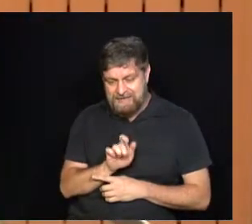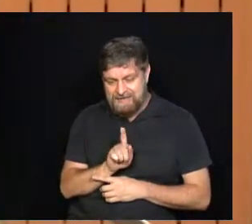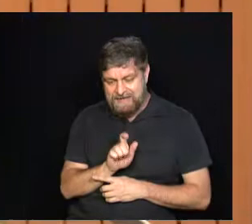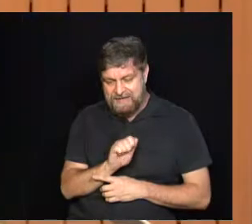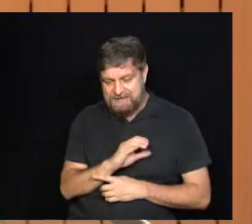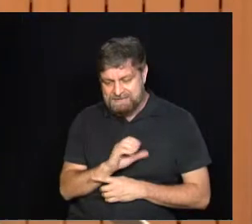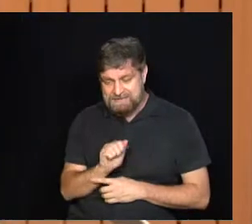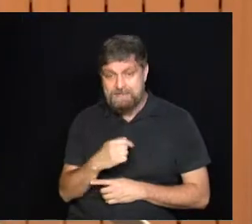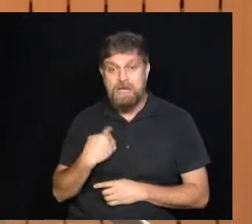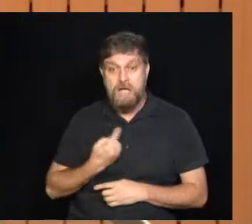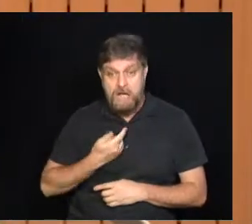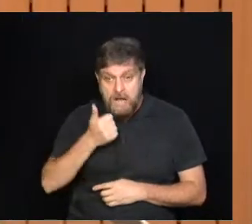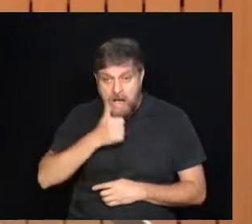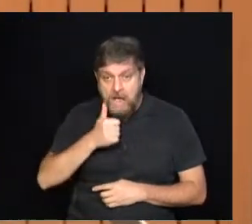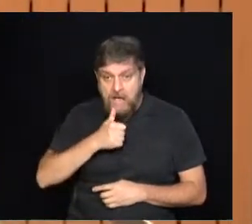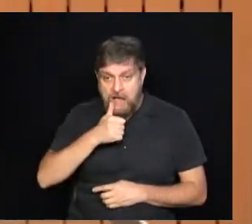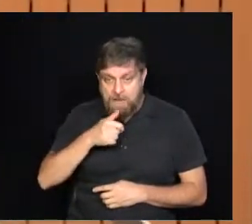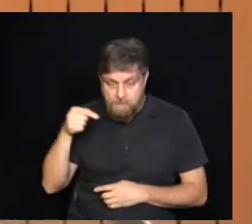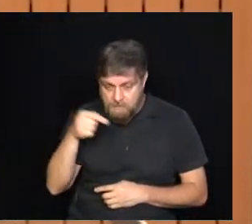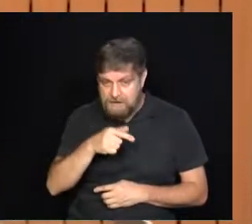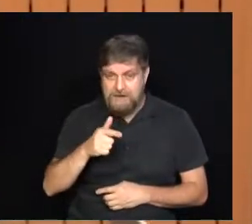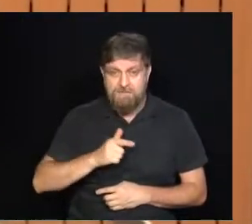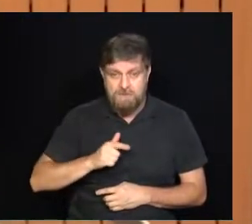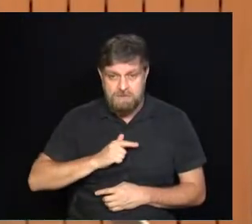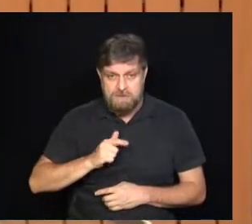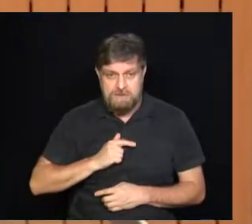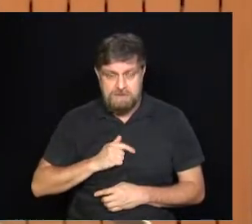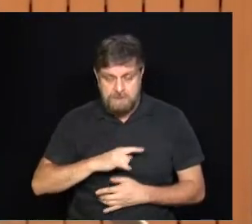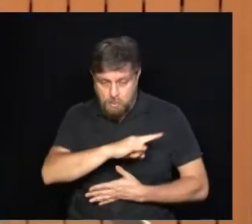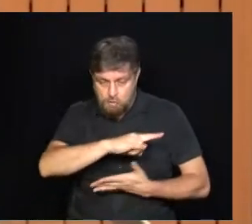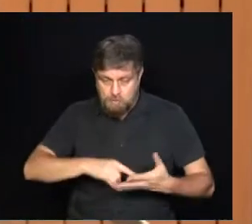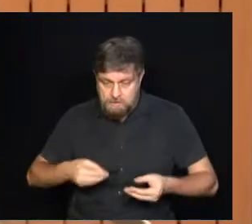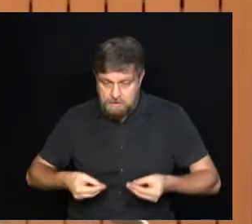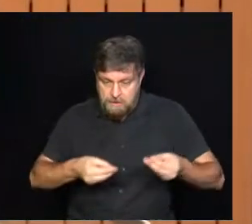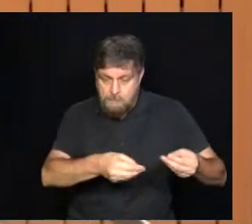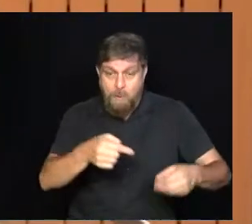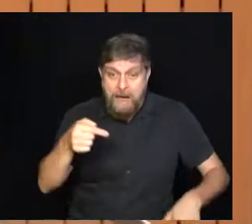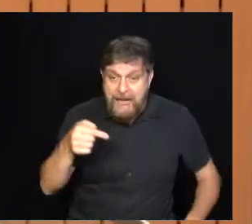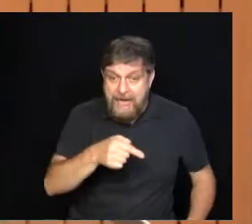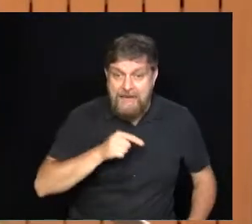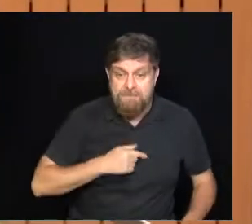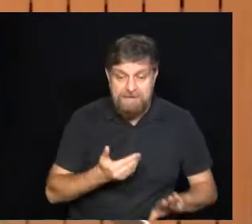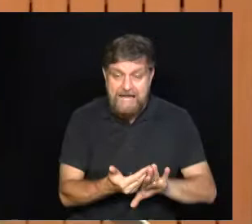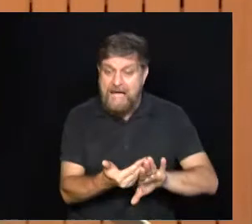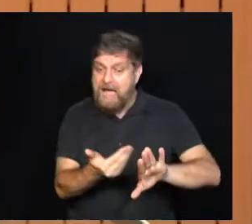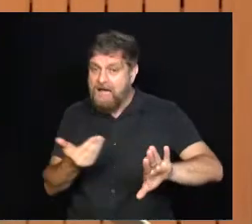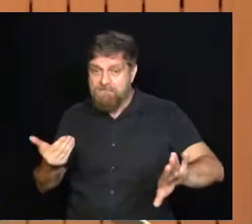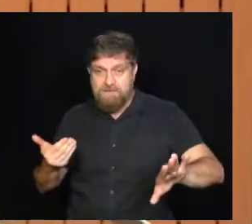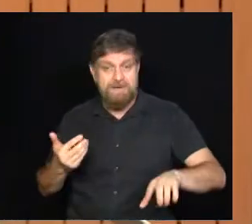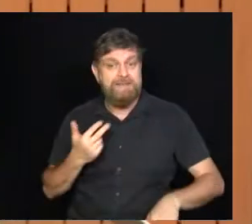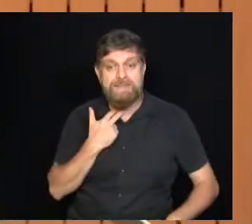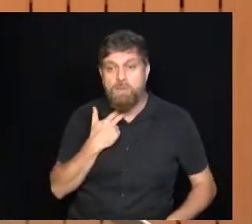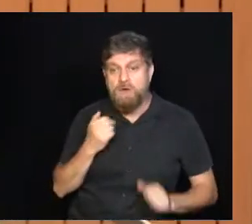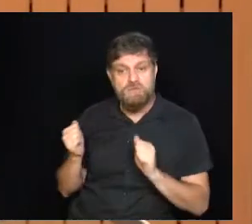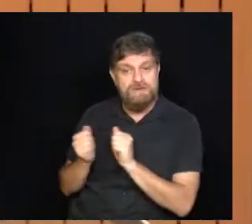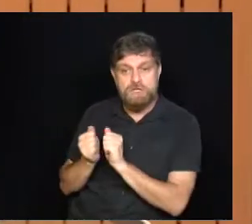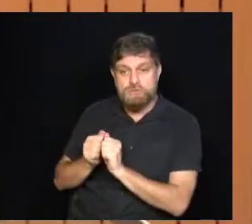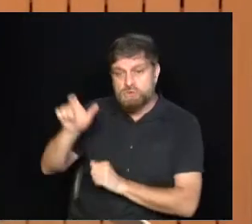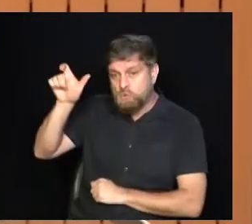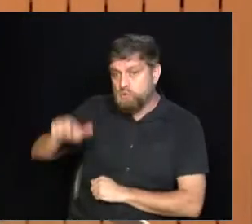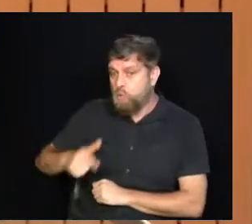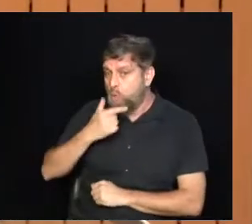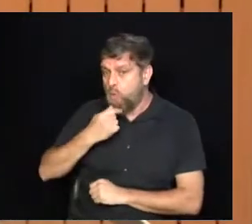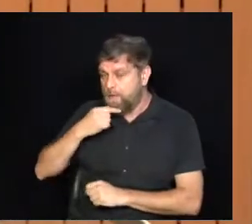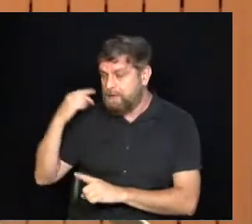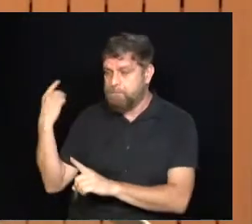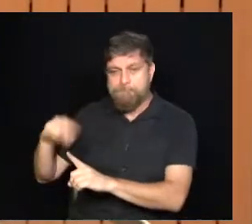são encaminhadas, elas recebem uma medida de proteção, de afastamento do convívio familiar, especialmente do